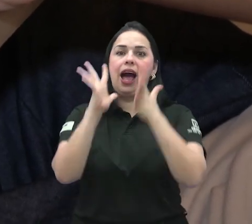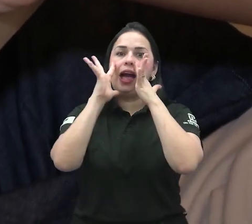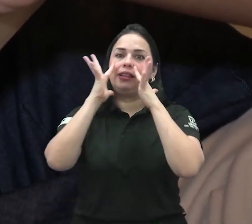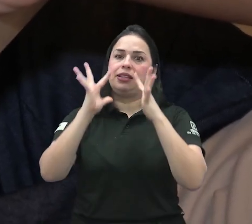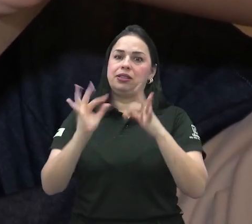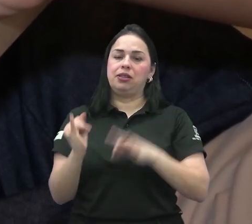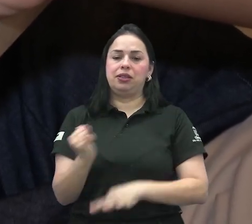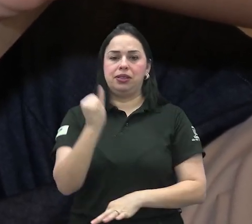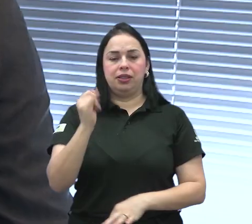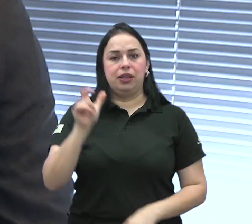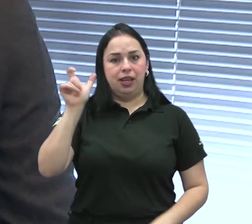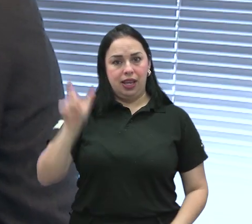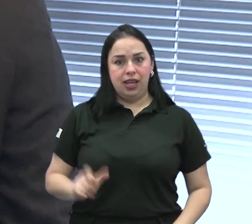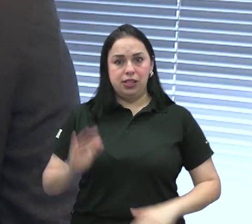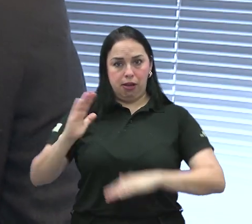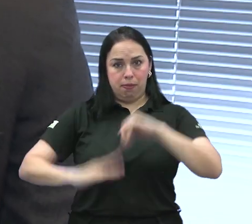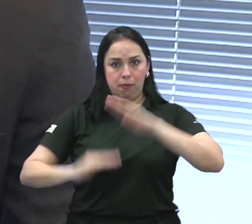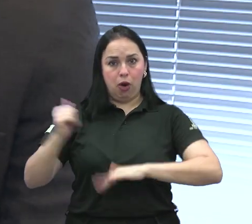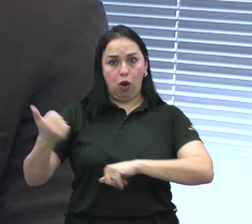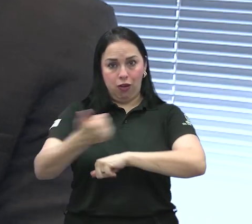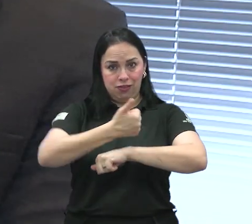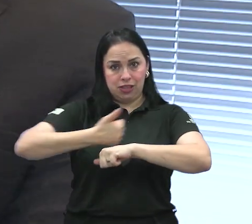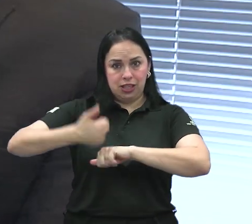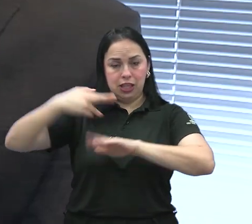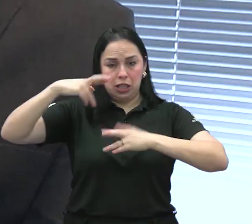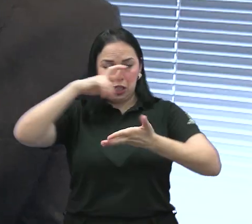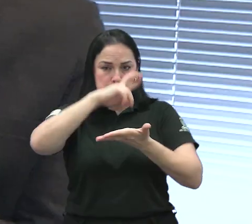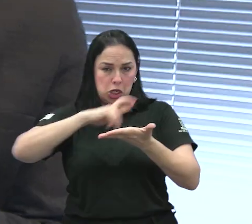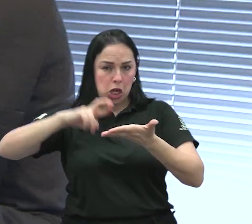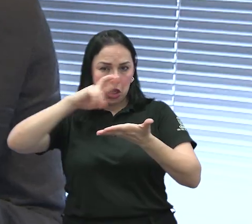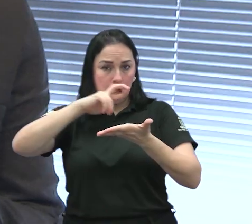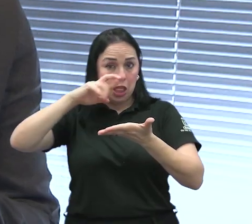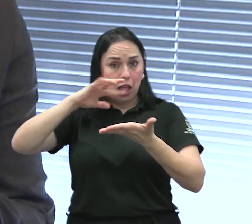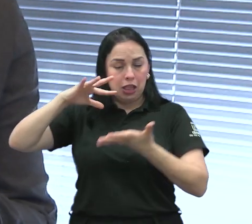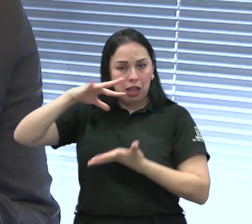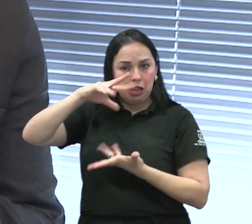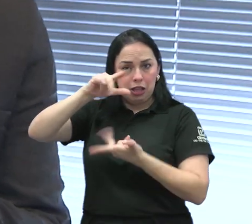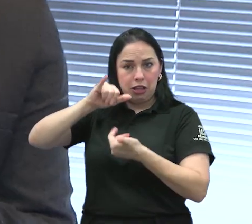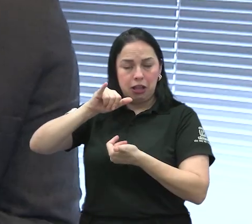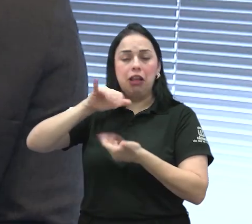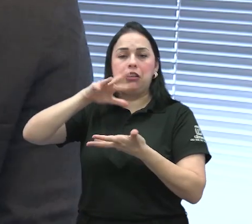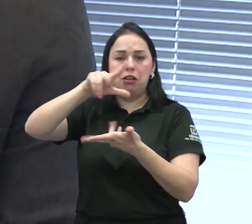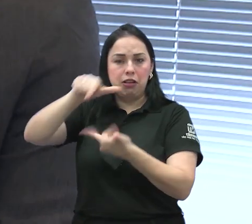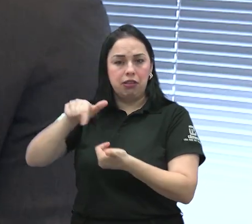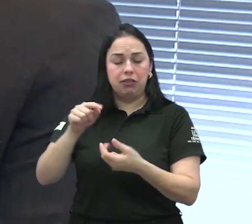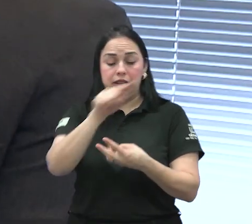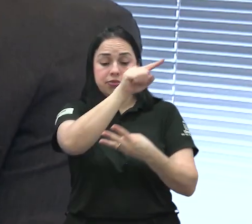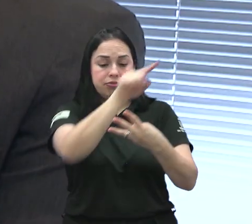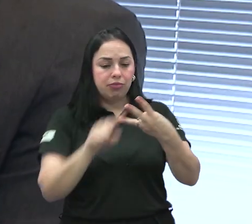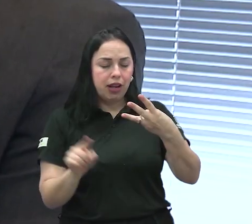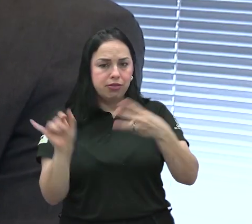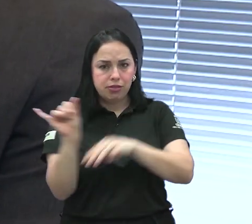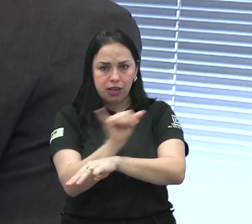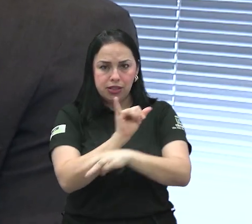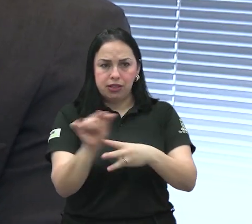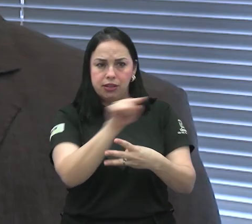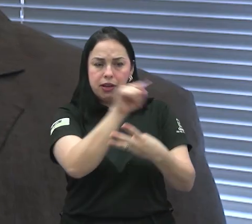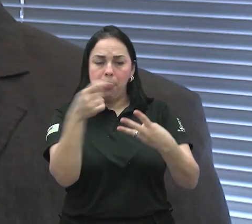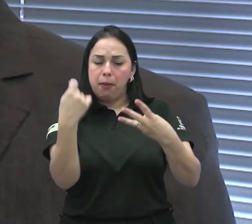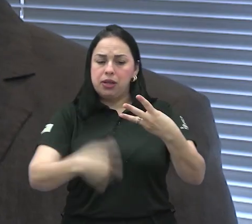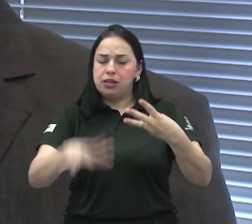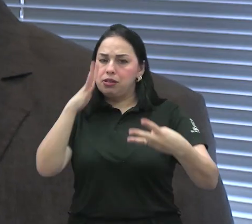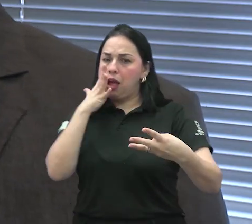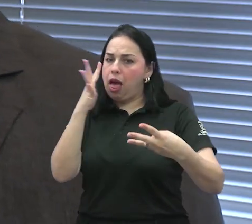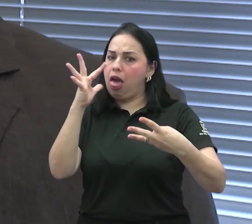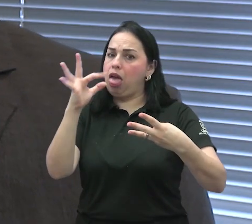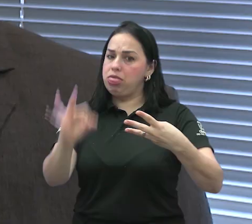muito importante. Para esse perito internacional em segurança digital, existem 3 pontos principais que